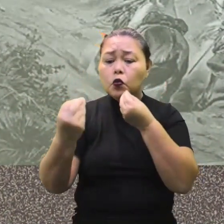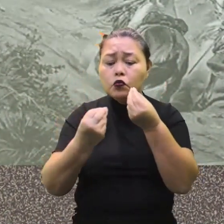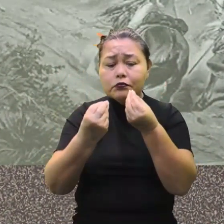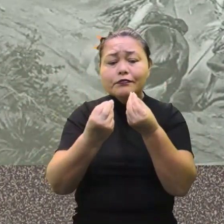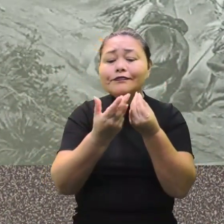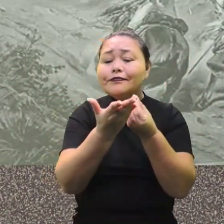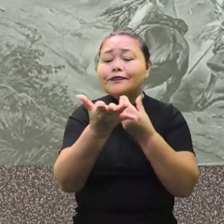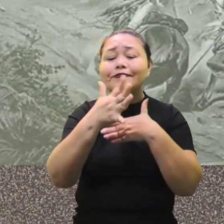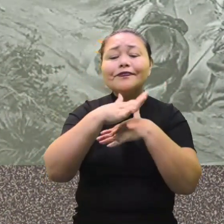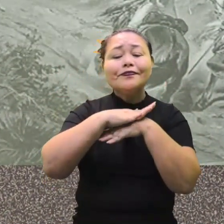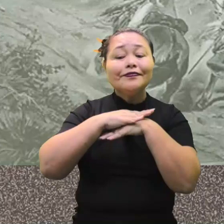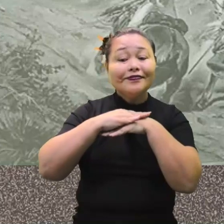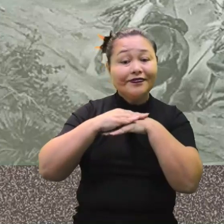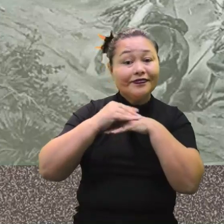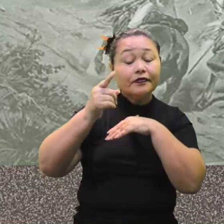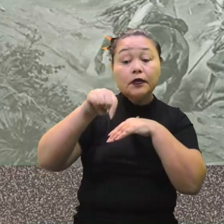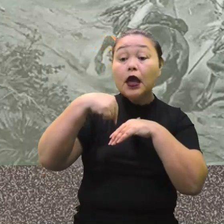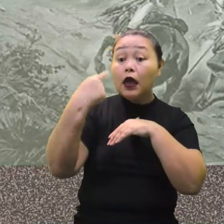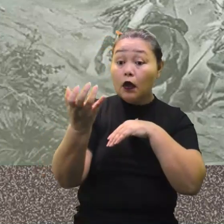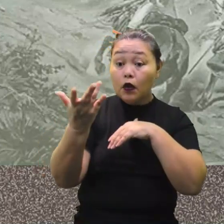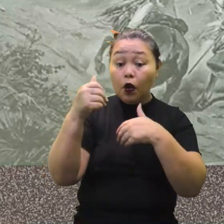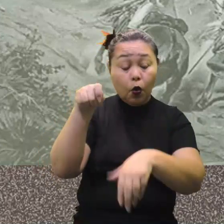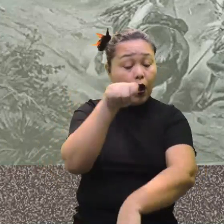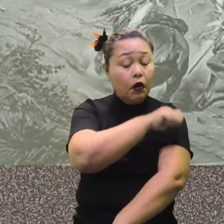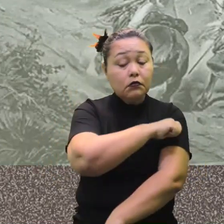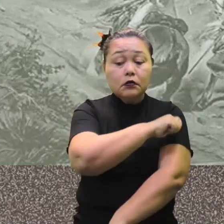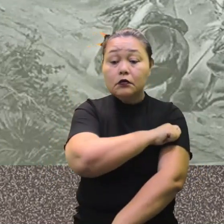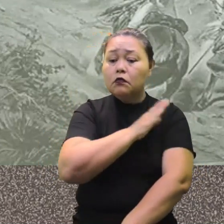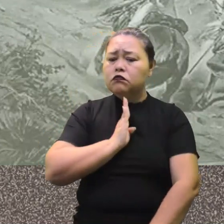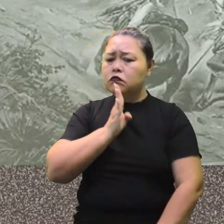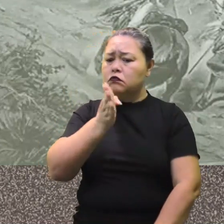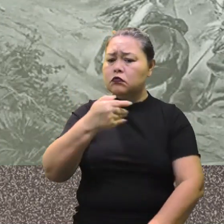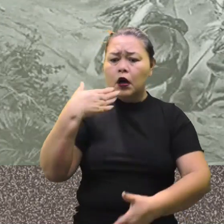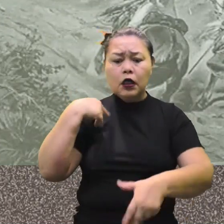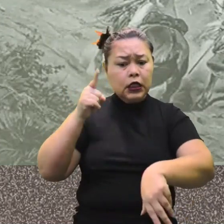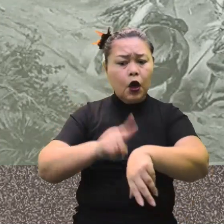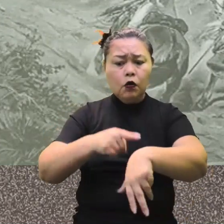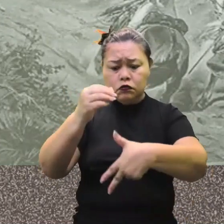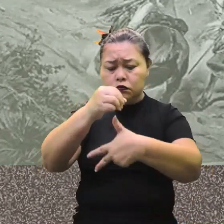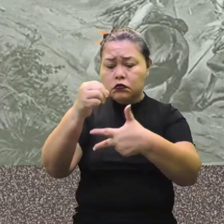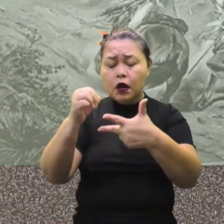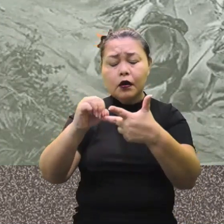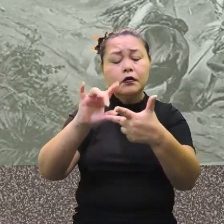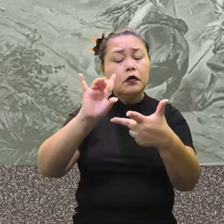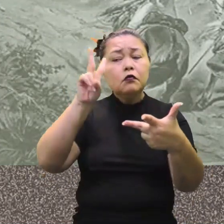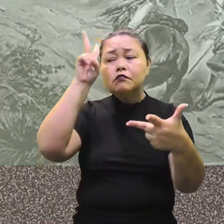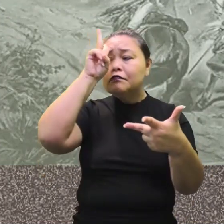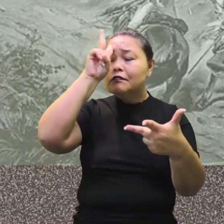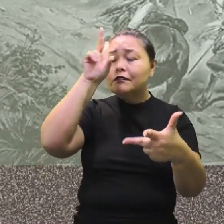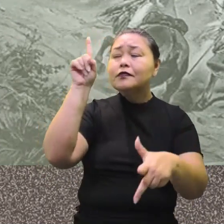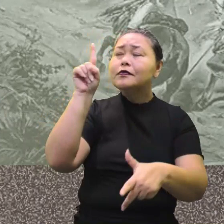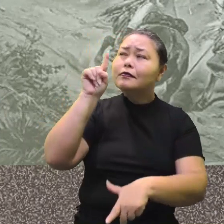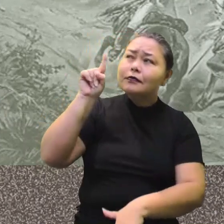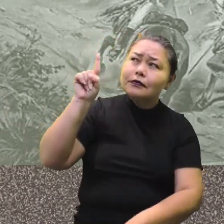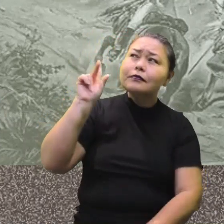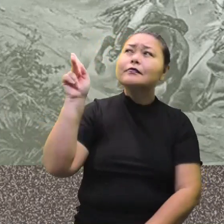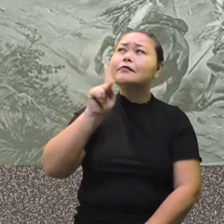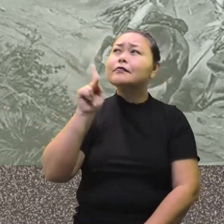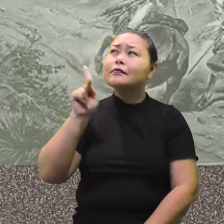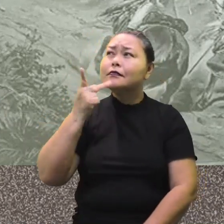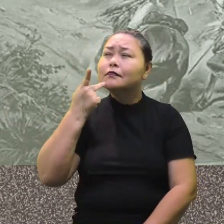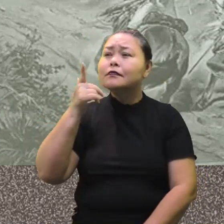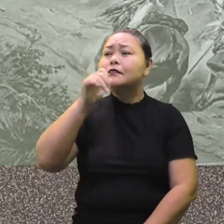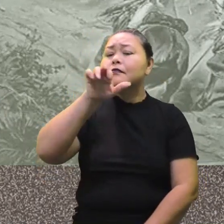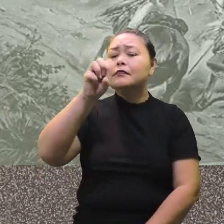nós queremos que vocês sejam alunos aplicados. Chego lá na hora do Enem e digo, olha, eu vou lembrar aquilo que o professor Lourismar